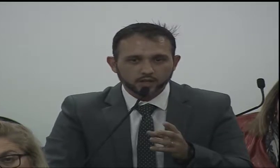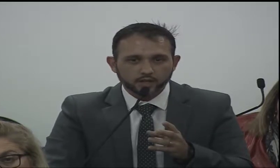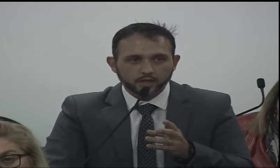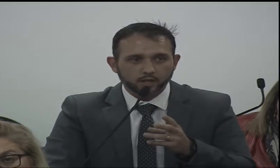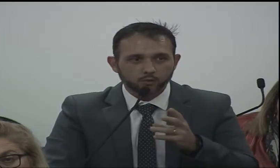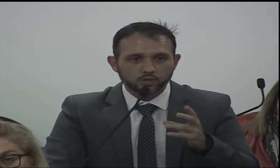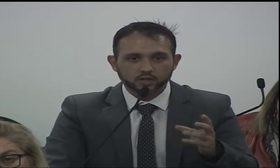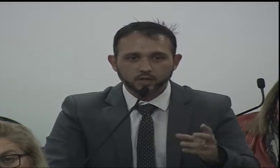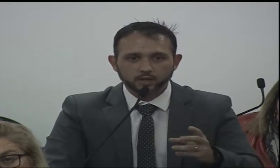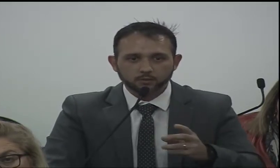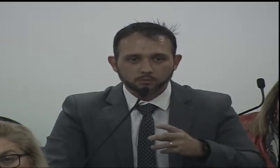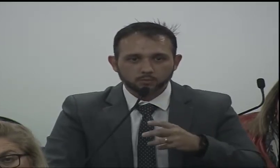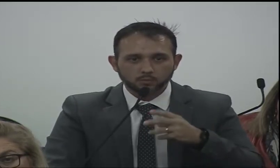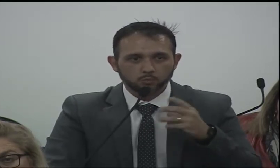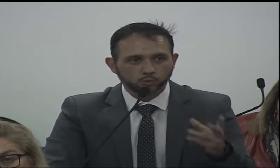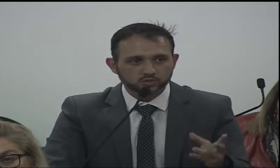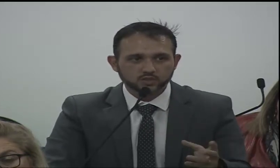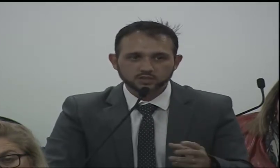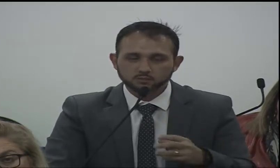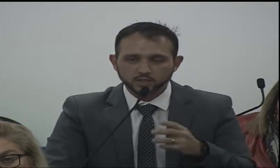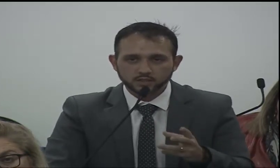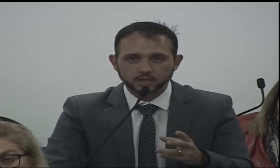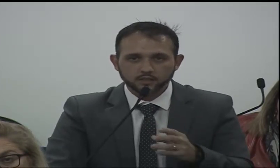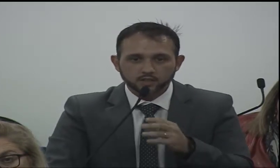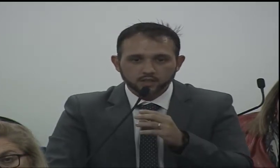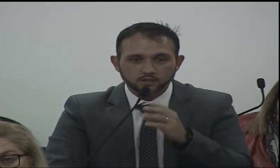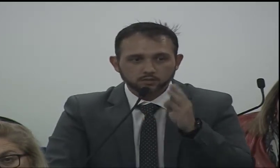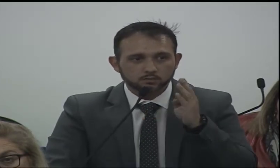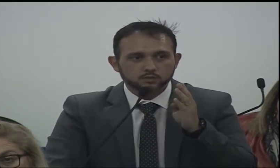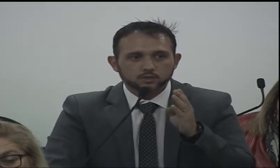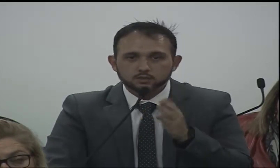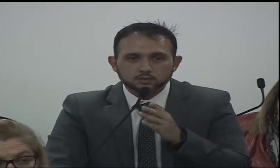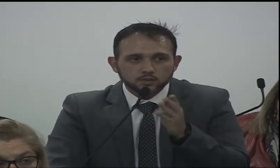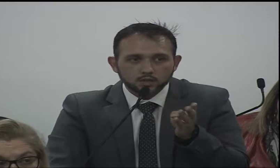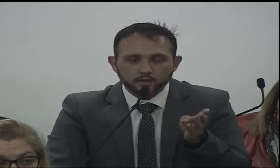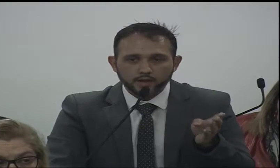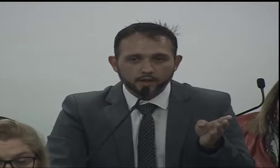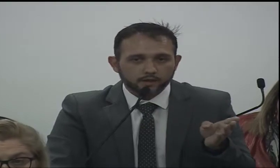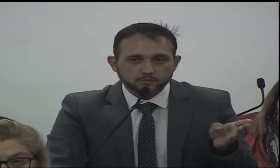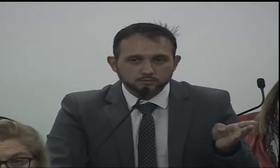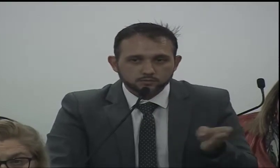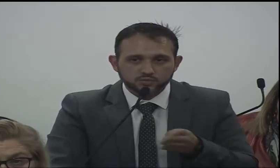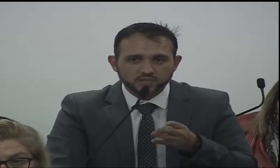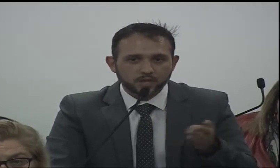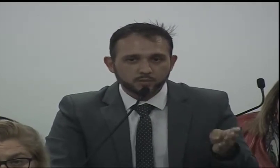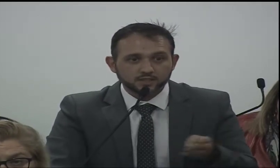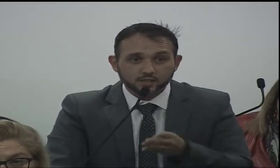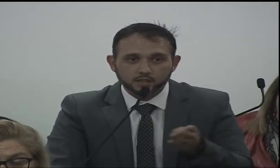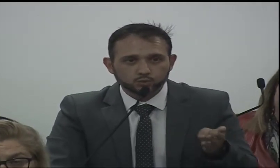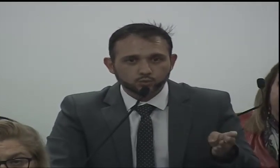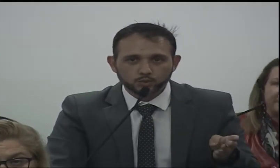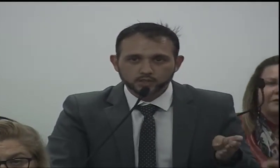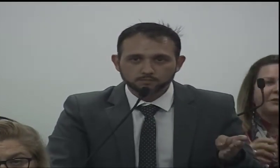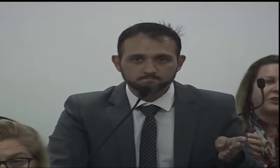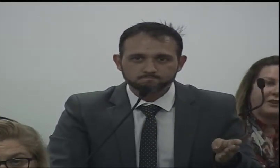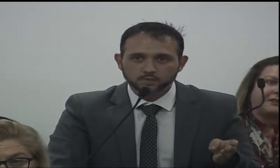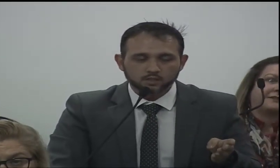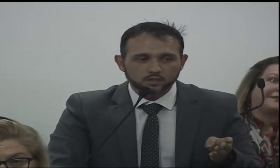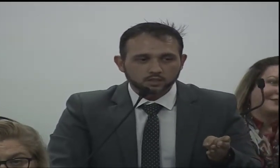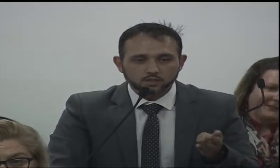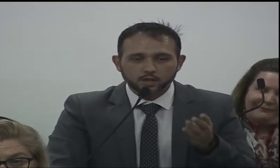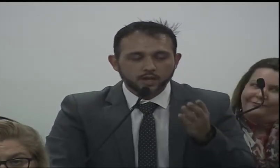o que é uma música de qualidade então não é não sabe literatura